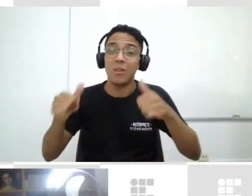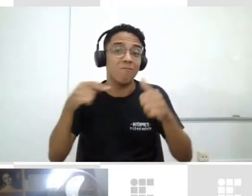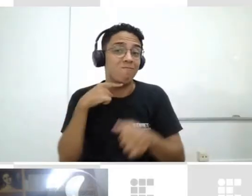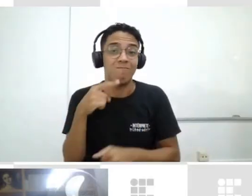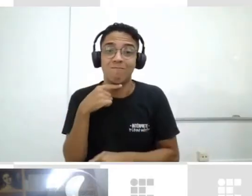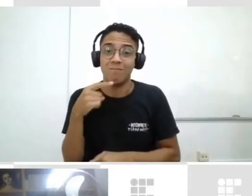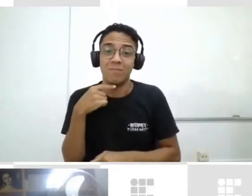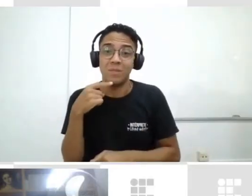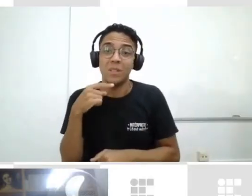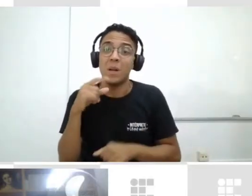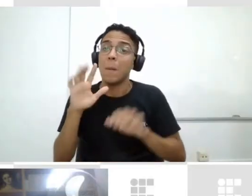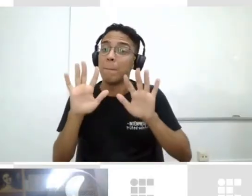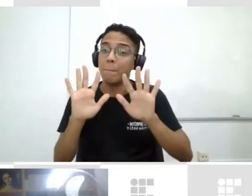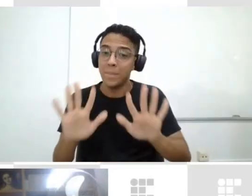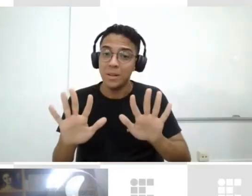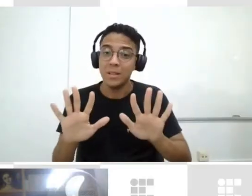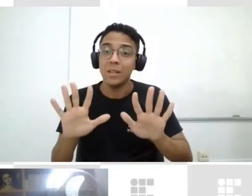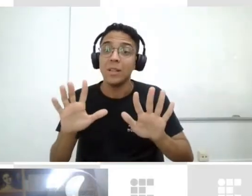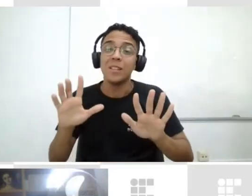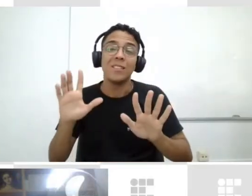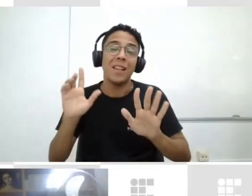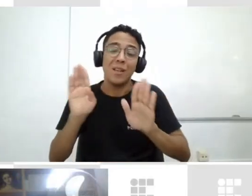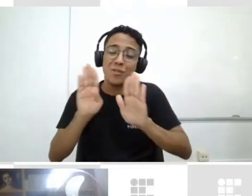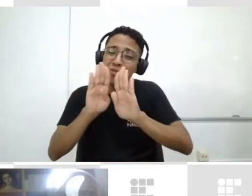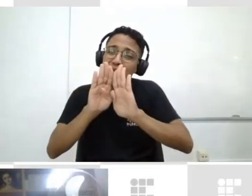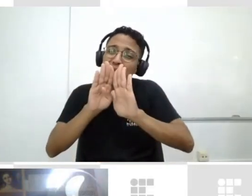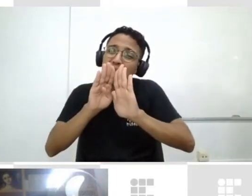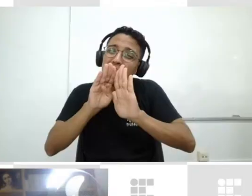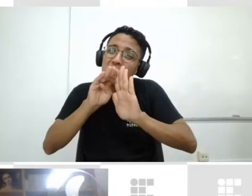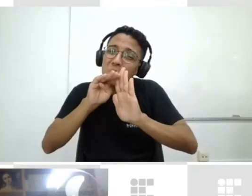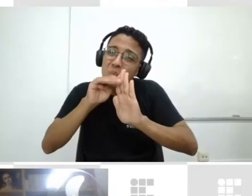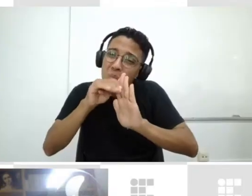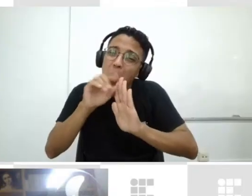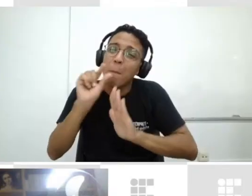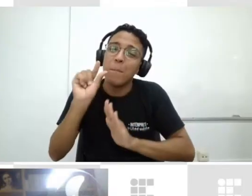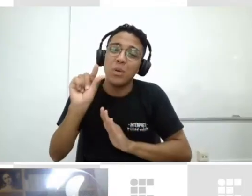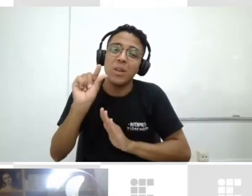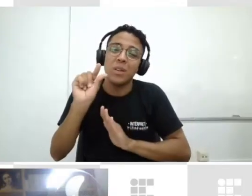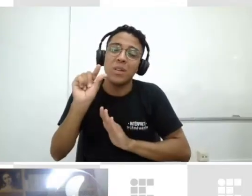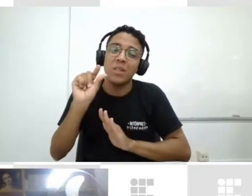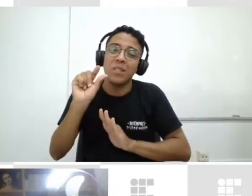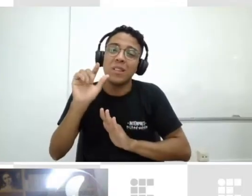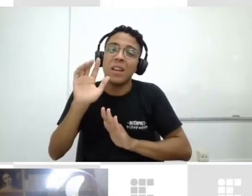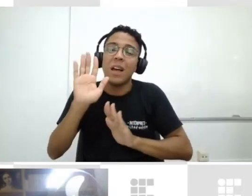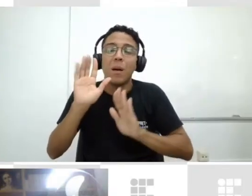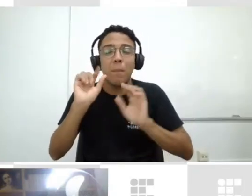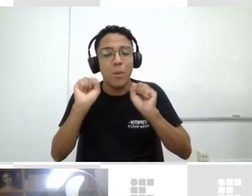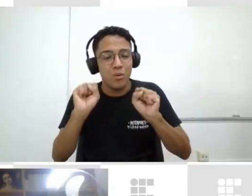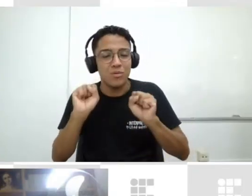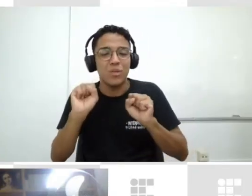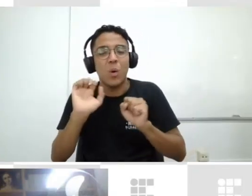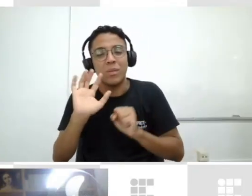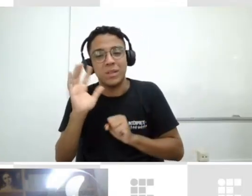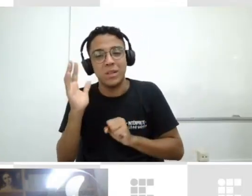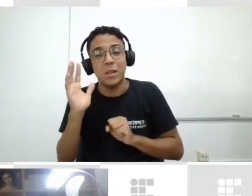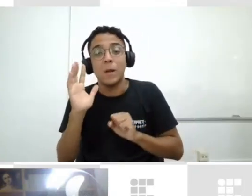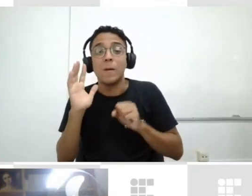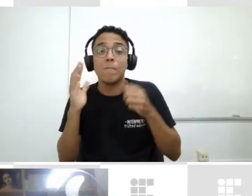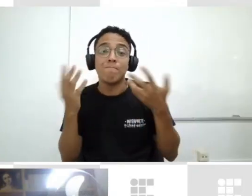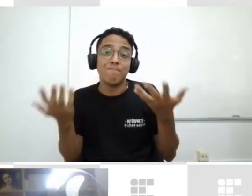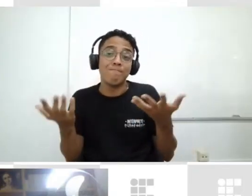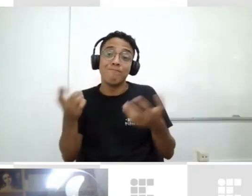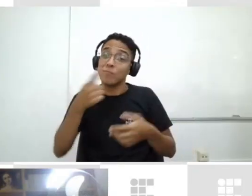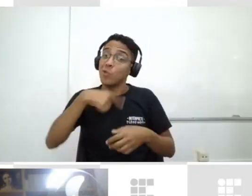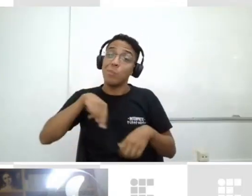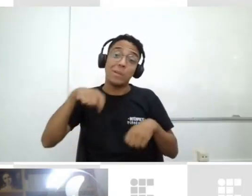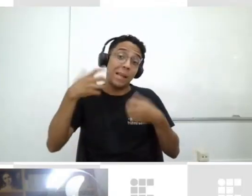mínimo, uma diminuição da taxa de progresso e, no mais das vezes, uma regressão. E essa é uma situação que a gente vai ter que